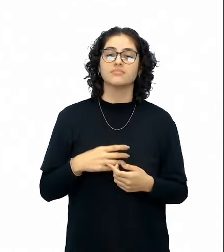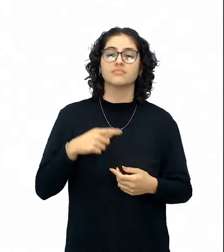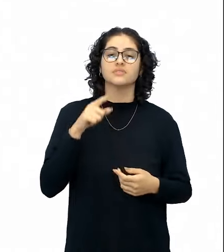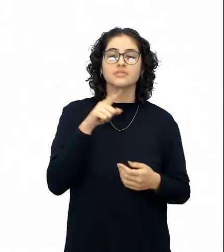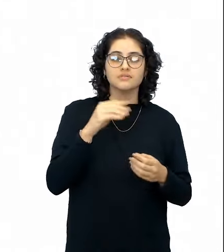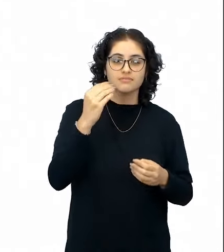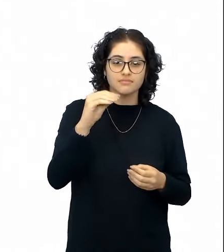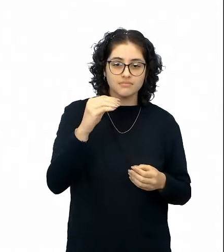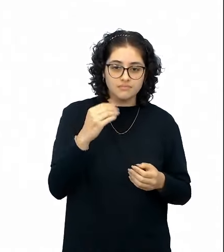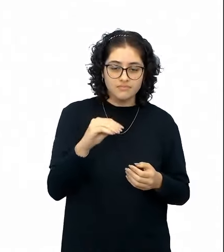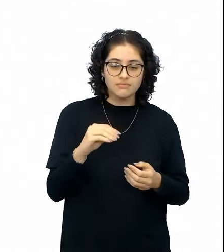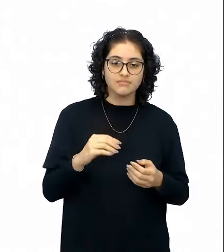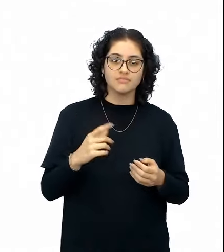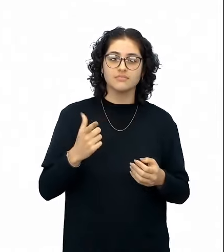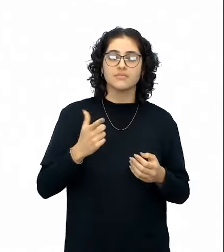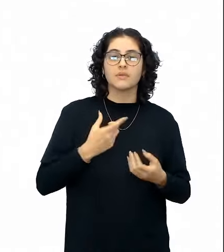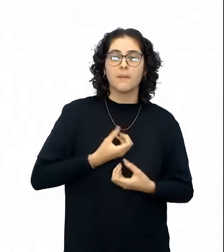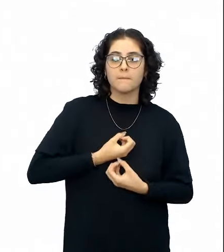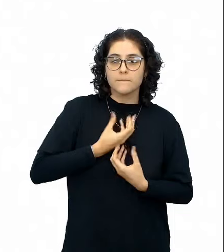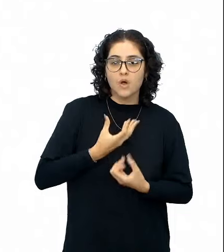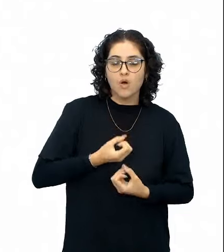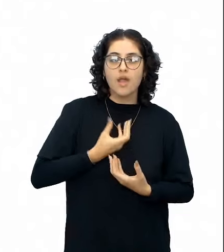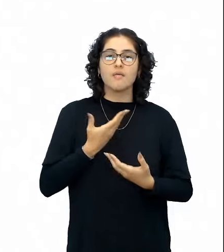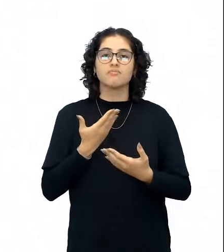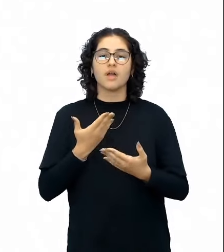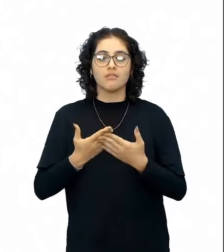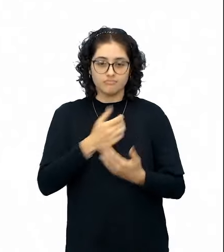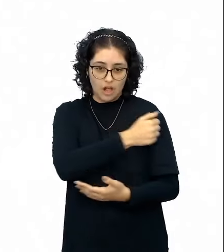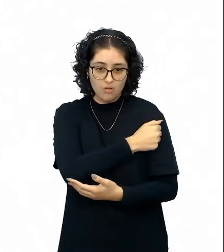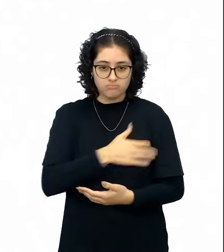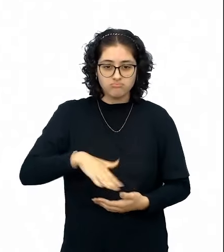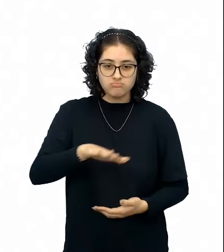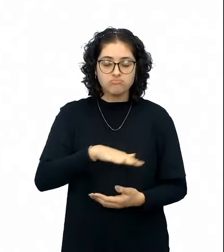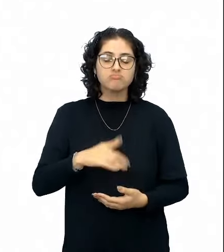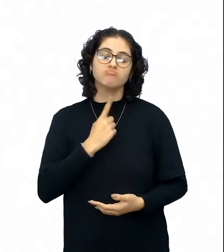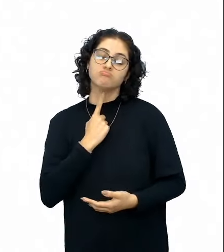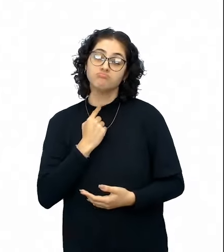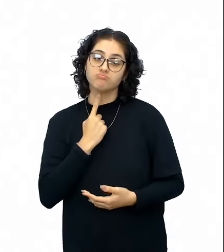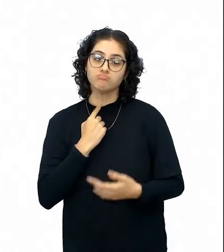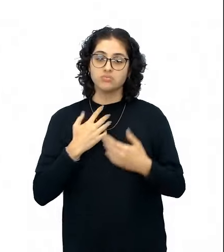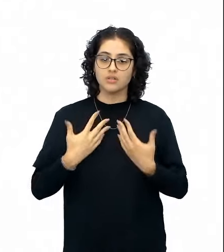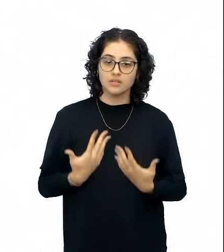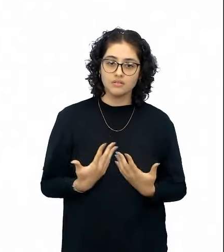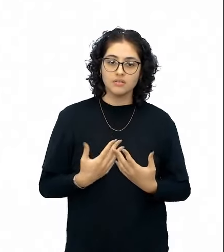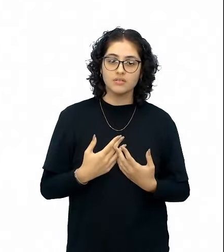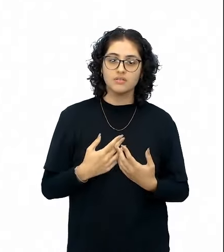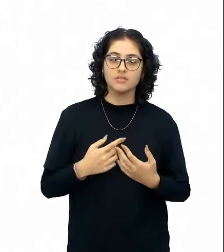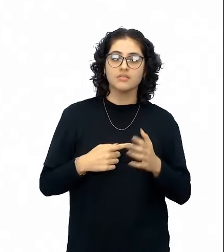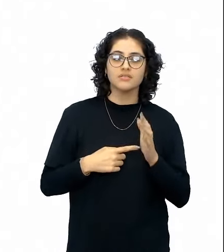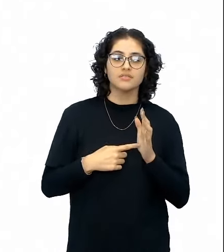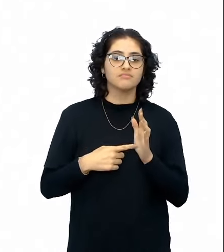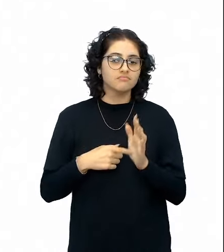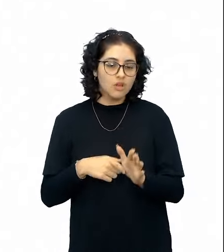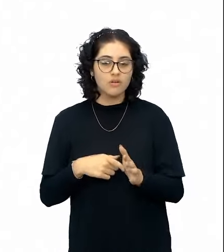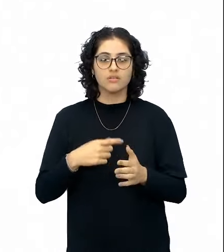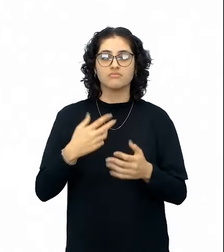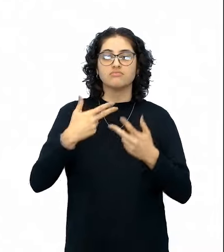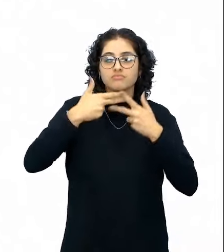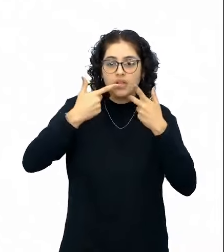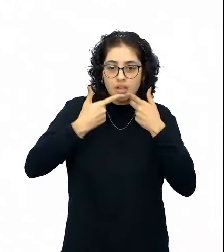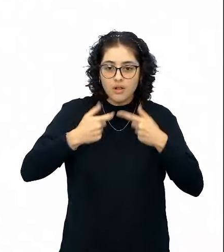proposição de uma caça a poemas de interesse dos estudantes, e o depois, explicação da classificação das figuras de linguagem pelos